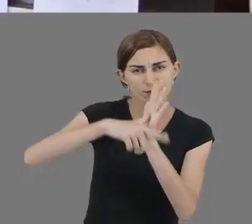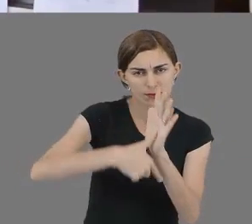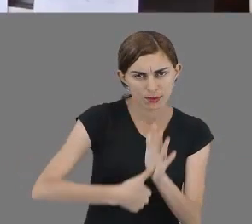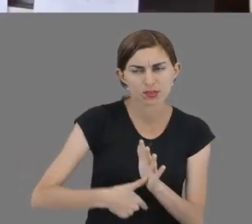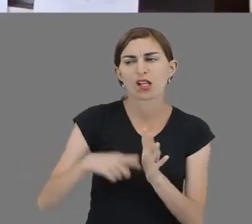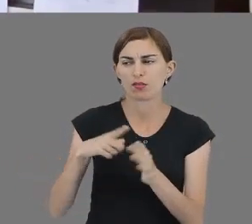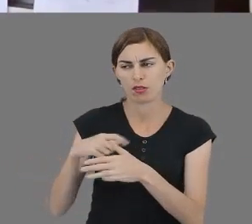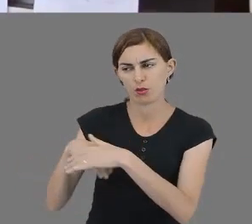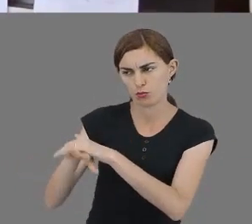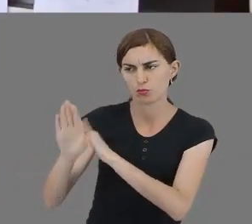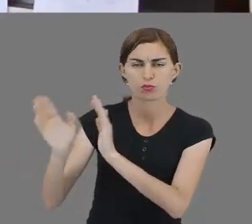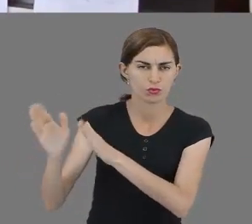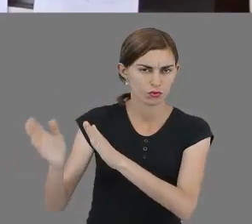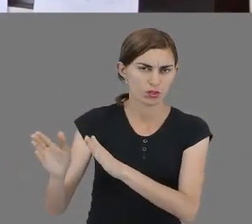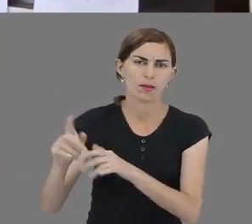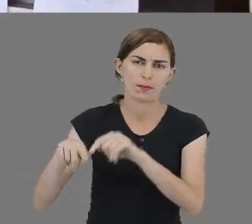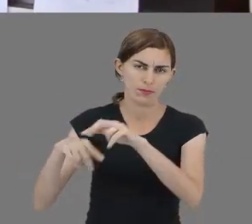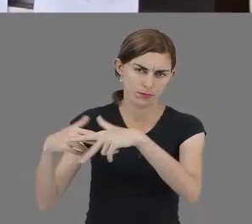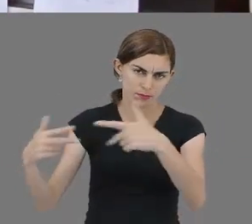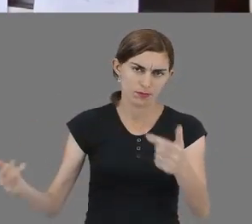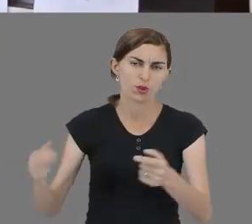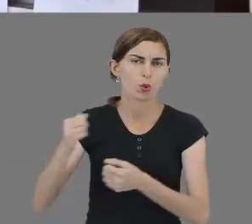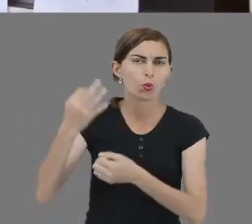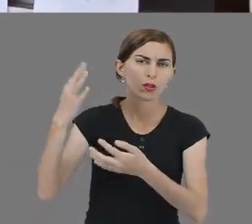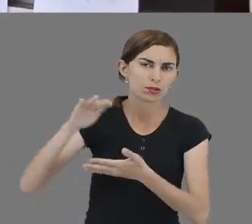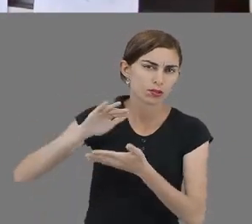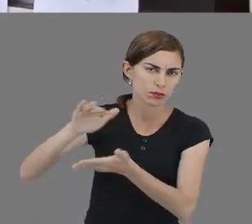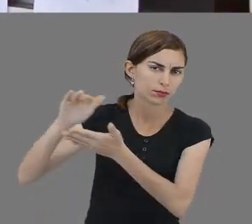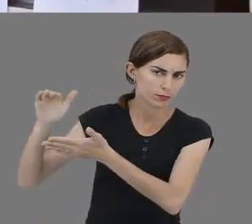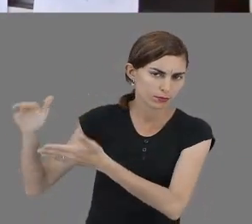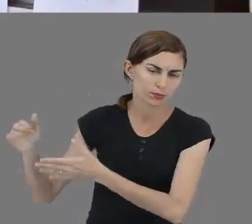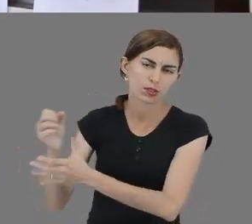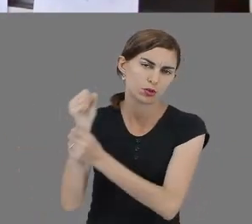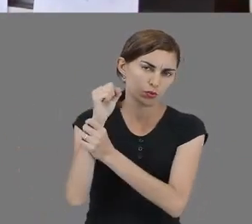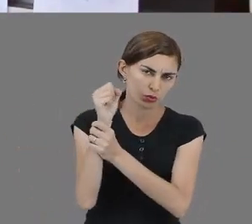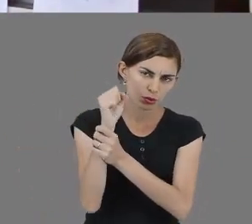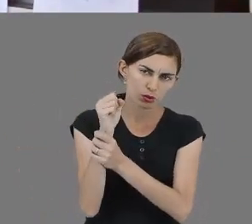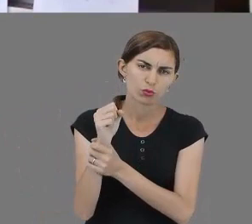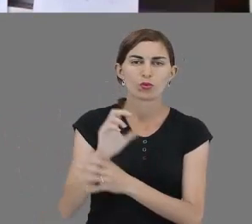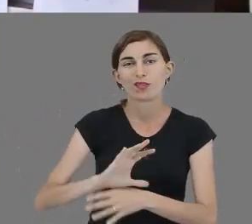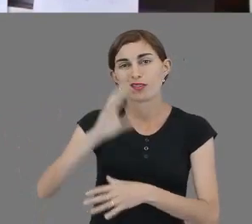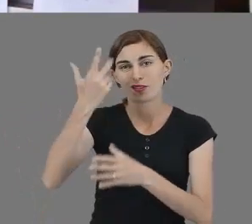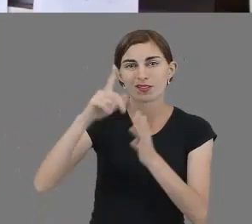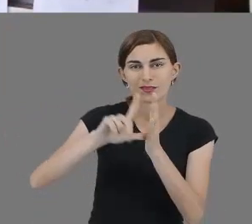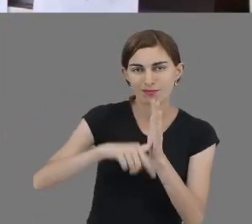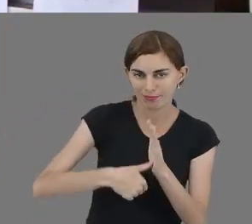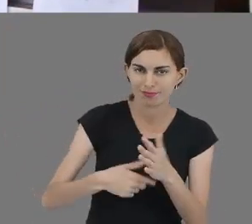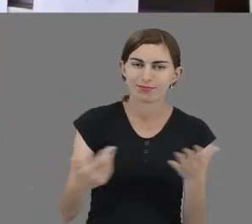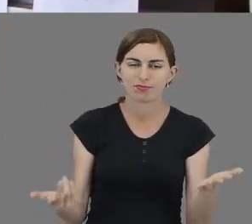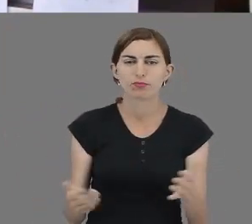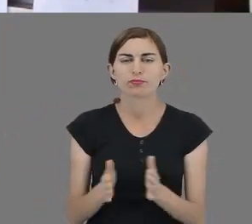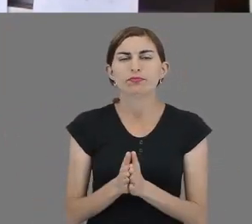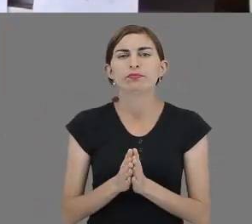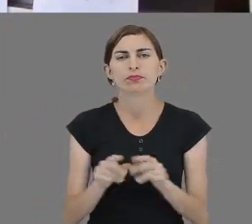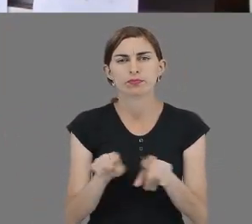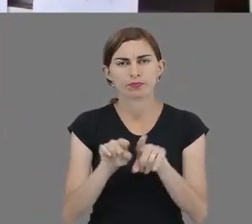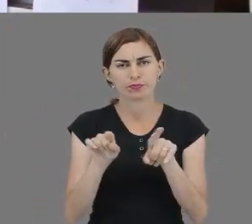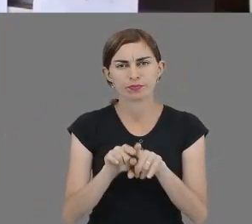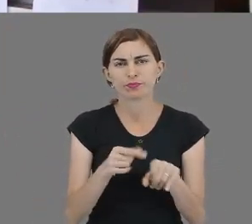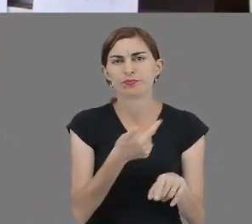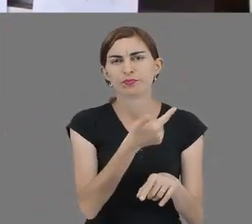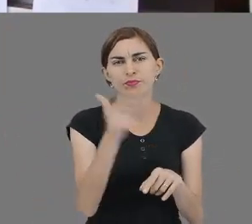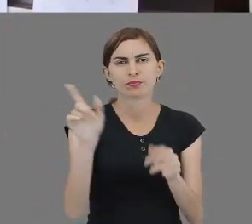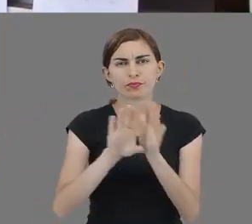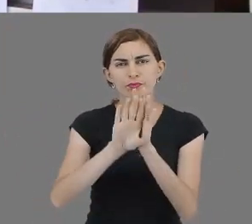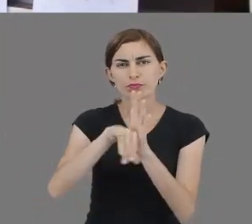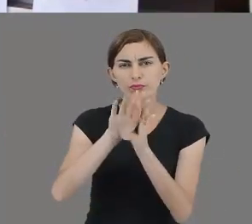um fornecimento de determinado material. Aquela quantidade que vai lhe assegurar nesses casos mais extremos. Outro